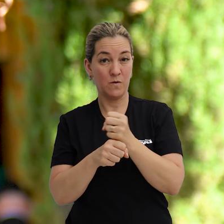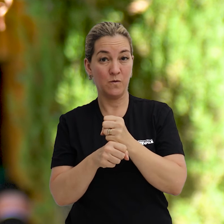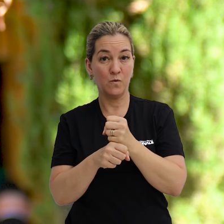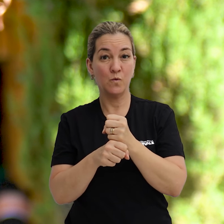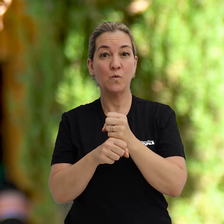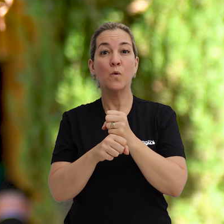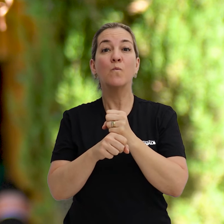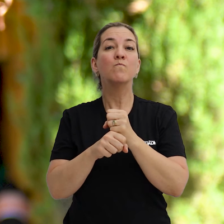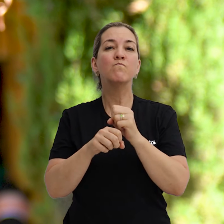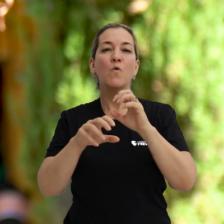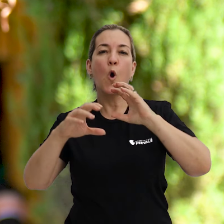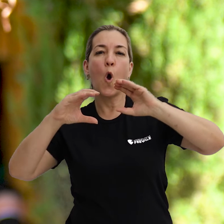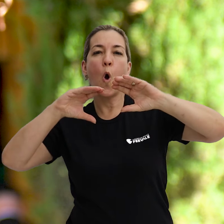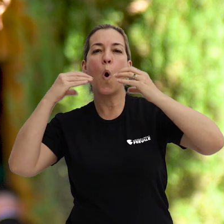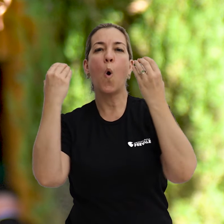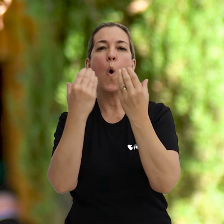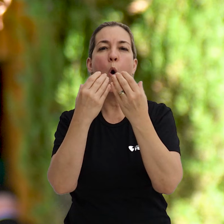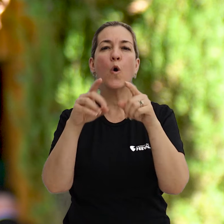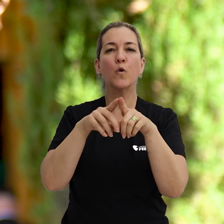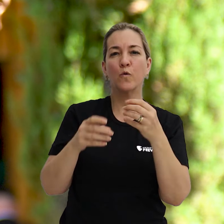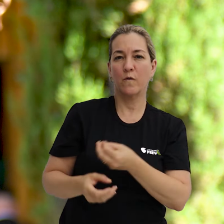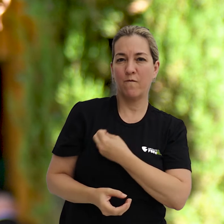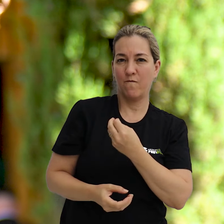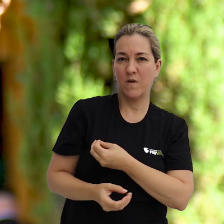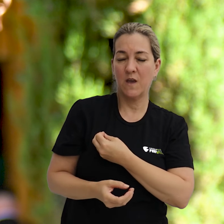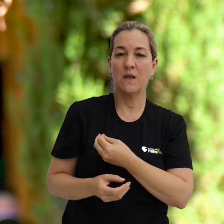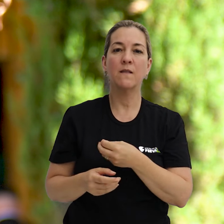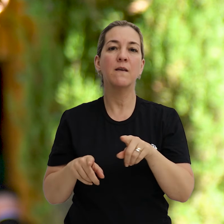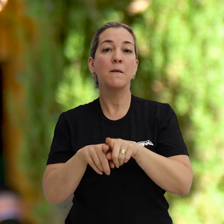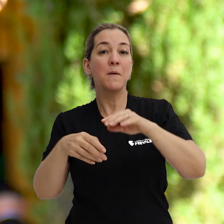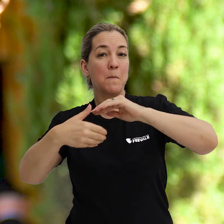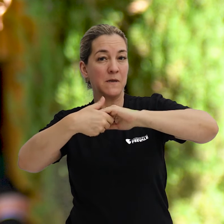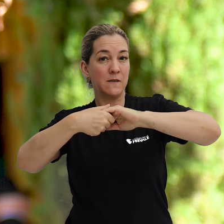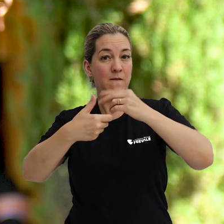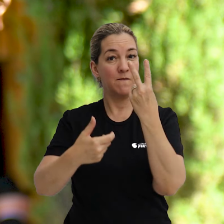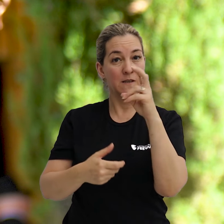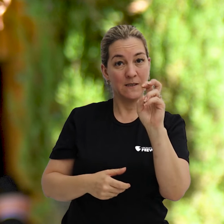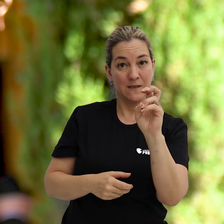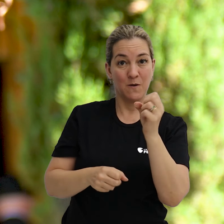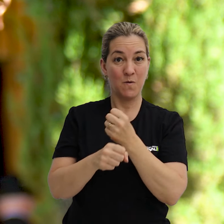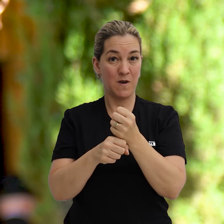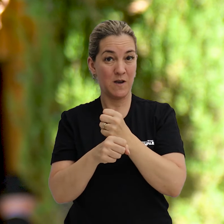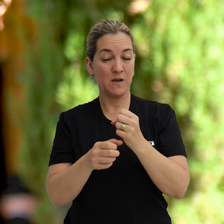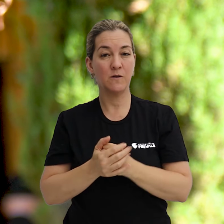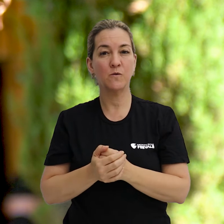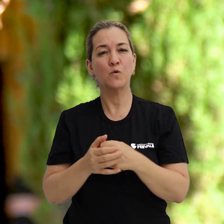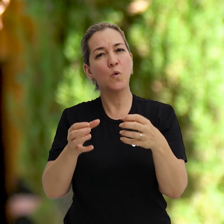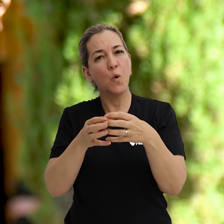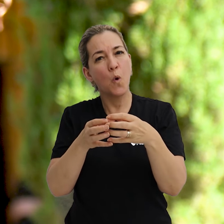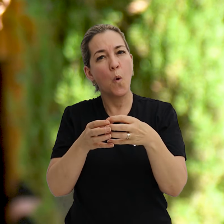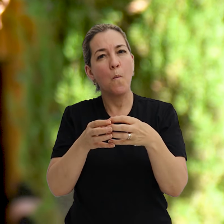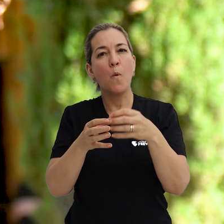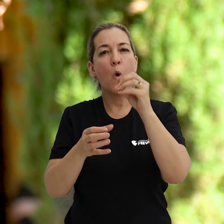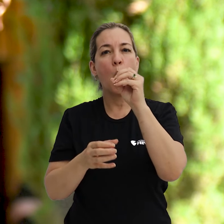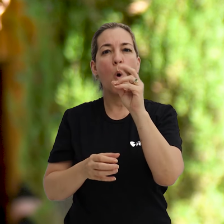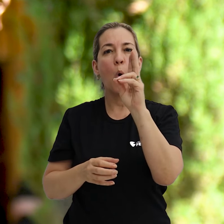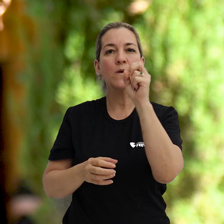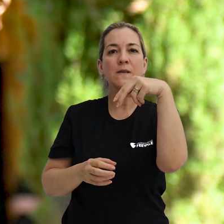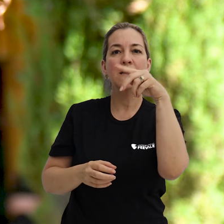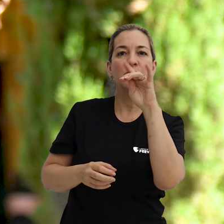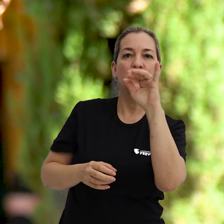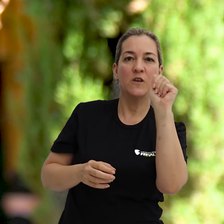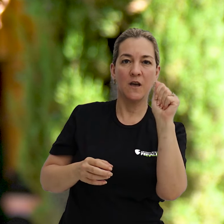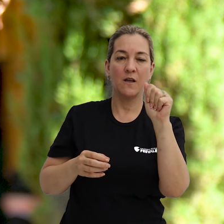anos do Coro Canto e Vida e também da nossa parceria com os 25 anos do Grupo Ousadia, do